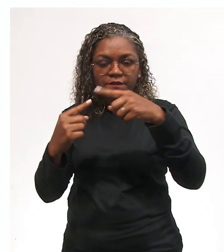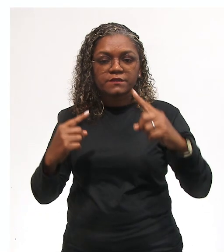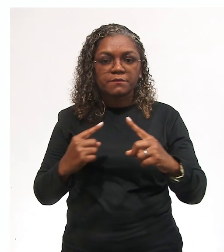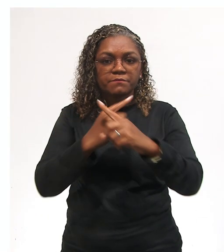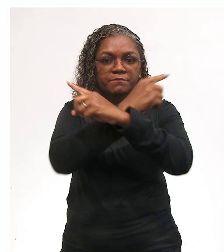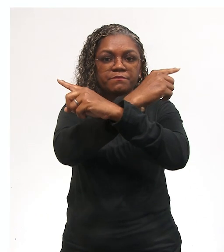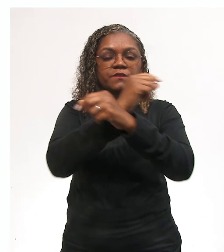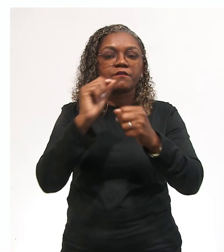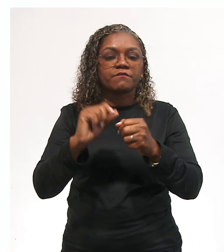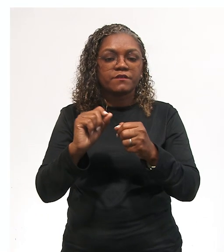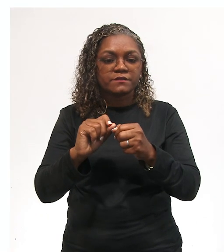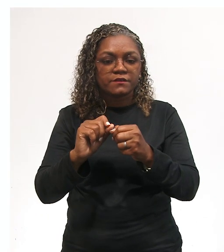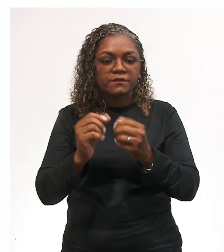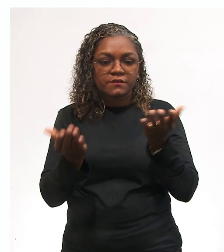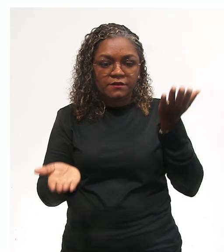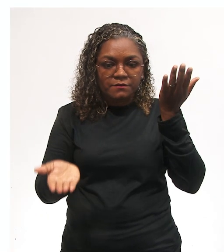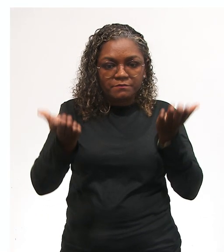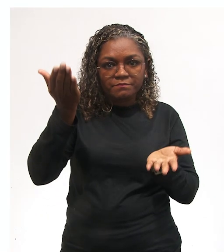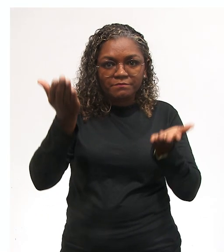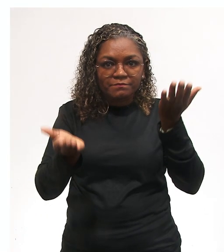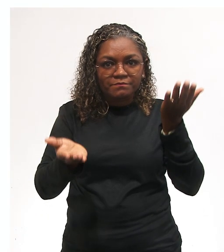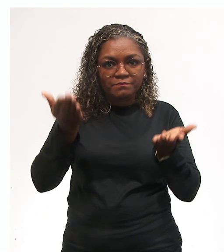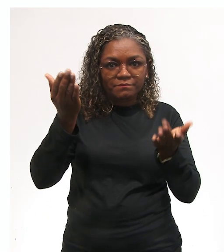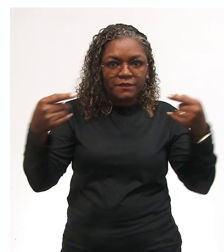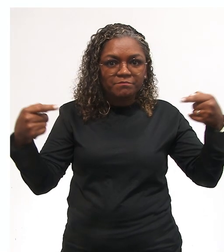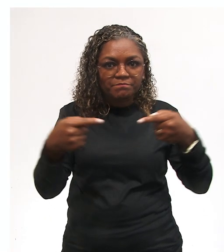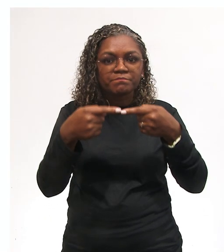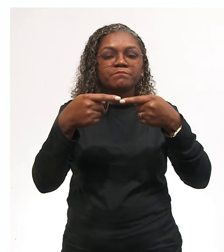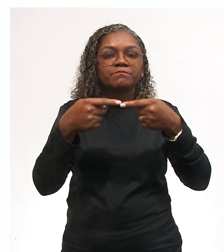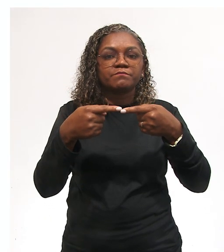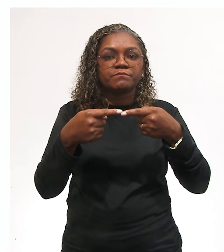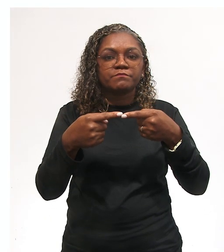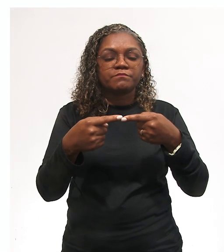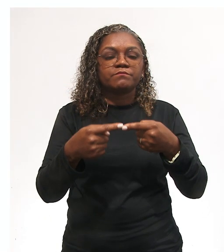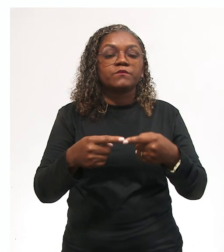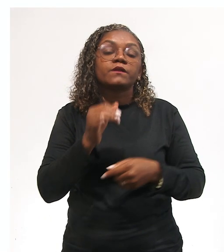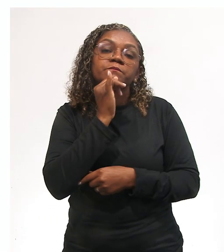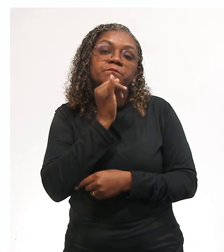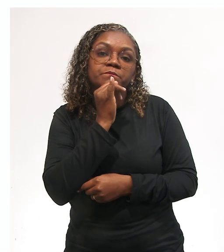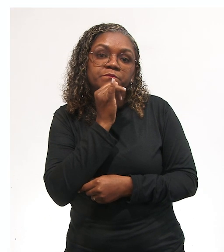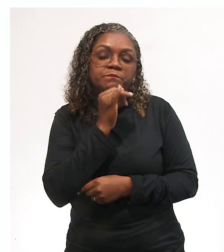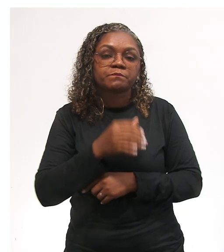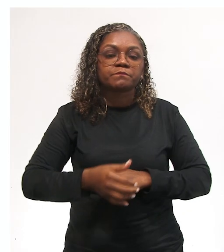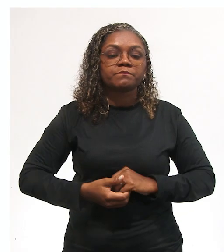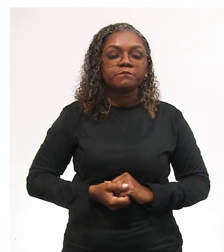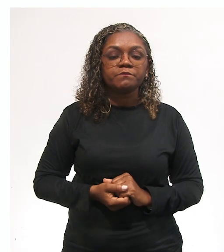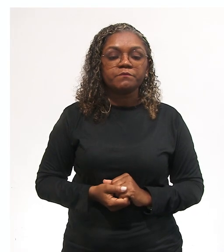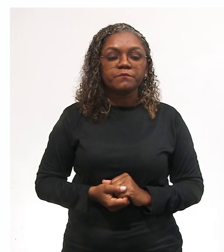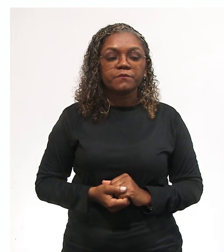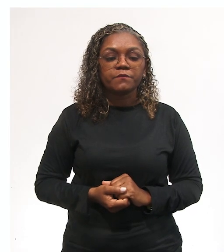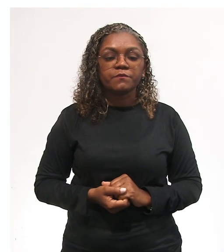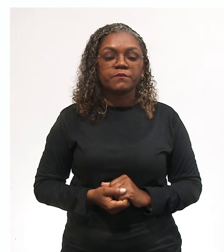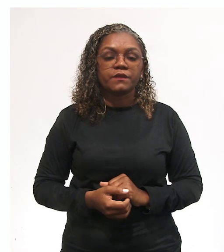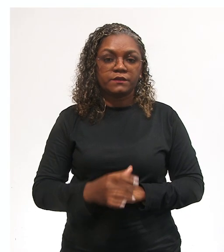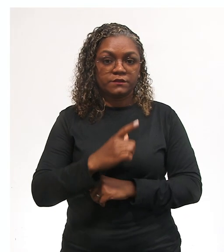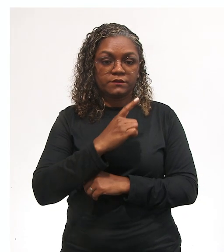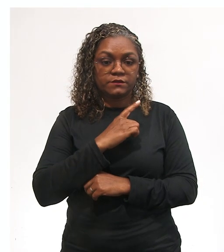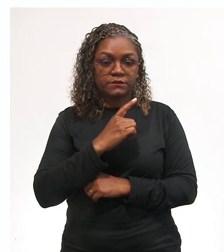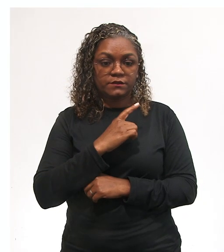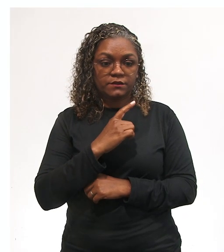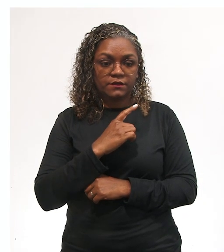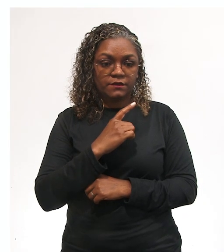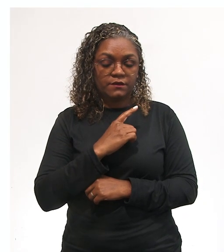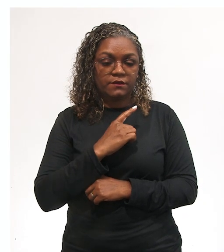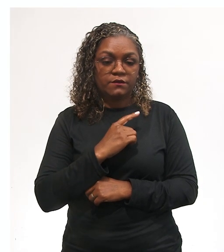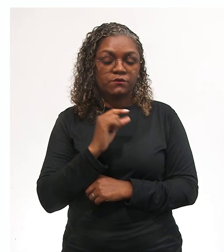As minhas razões são proporcionais. Nós podemos ter aqui, por exemplo, para identificar para vocês, 2